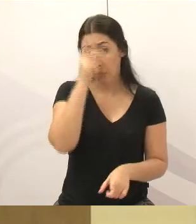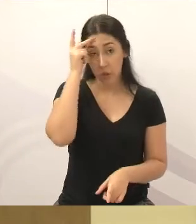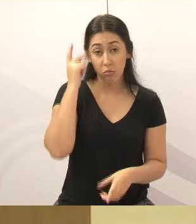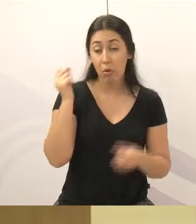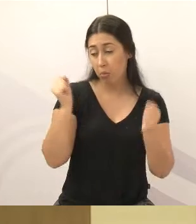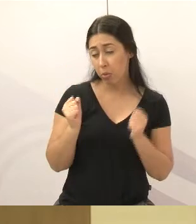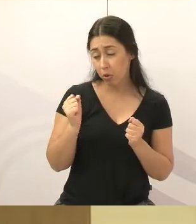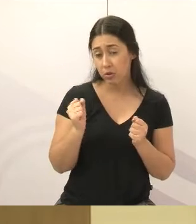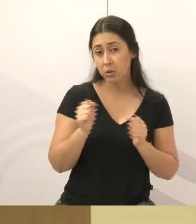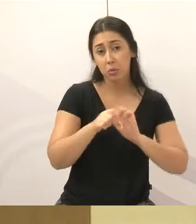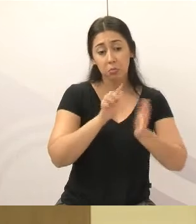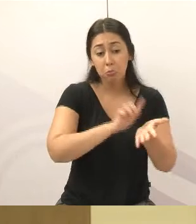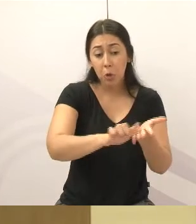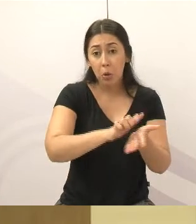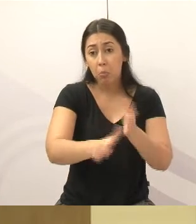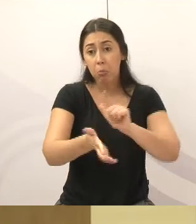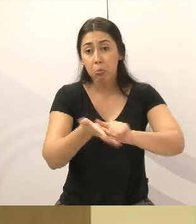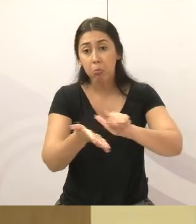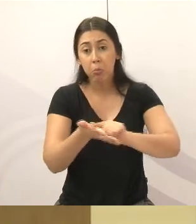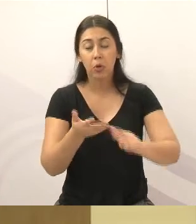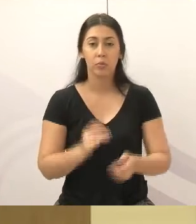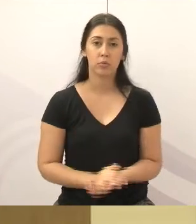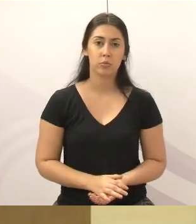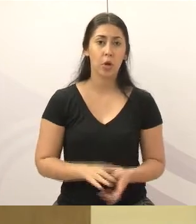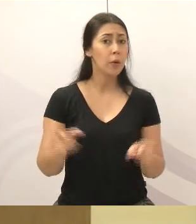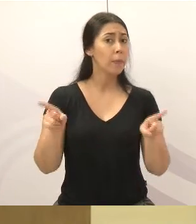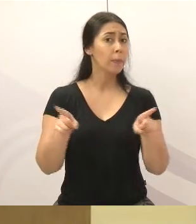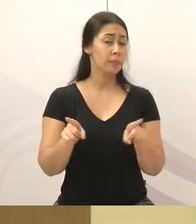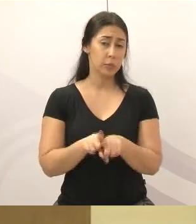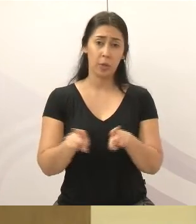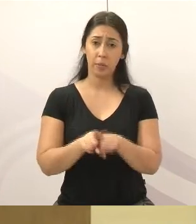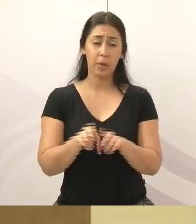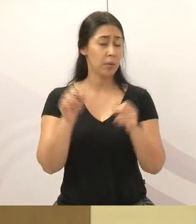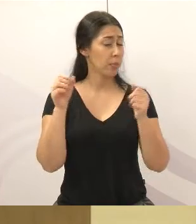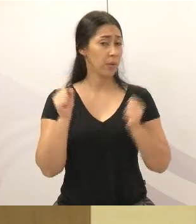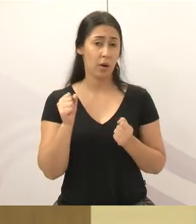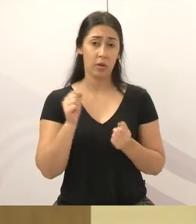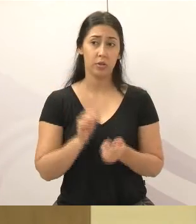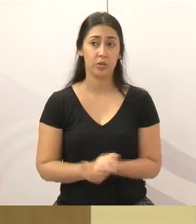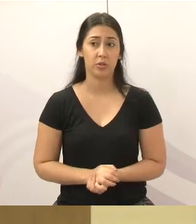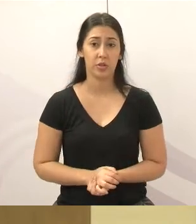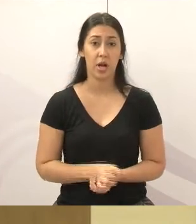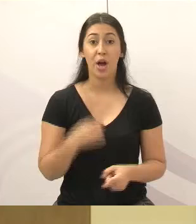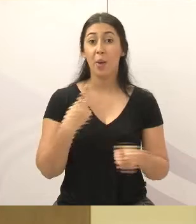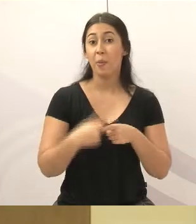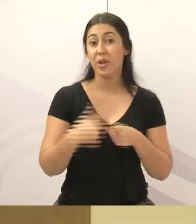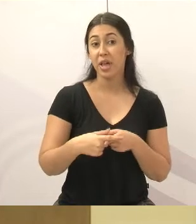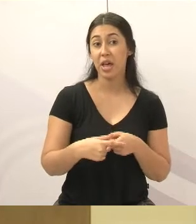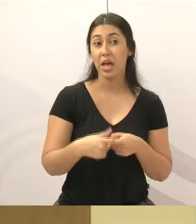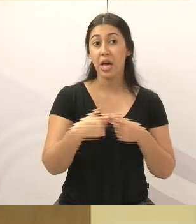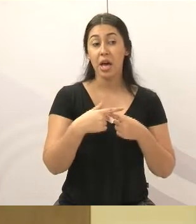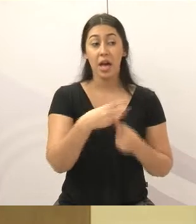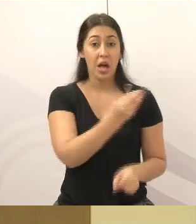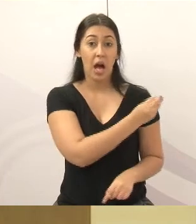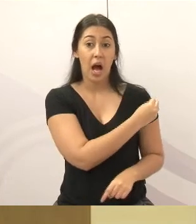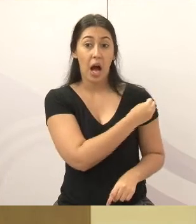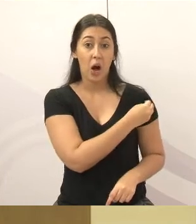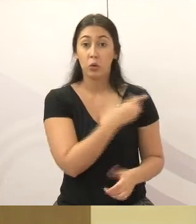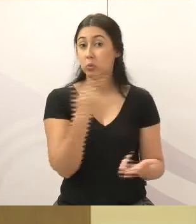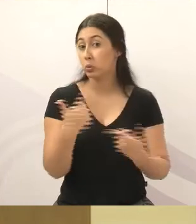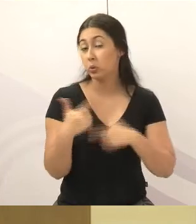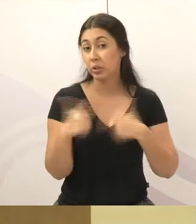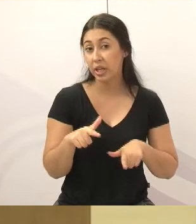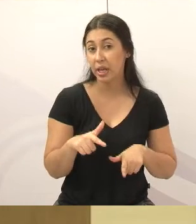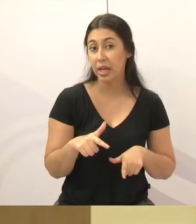fazer higiene? Igualmente, pode ser agregado a esse projeto. Não é porque não se tem o álcool em gel que a